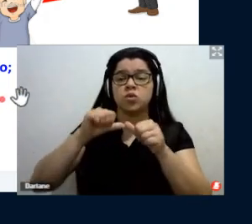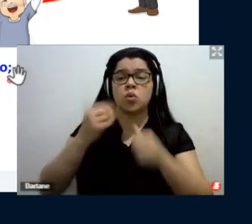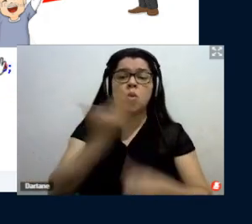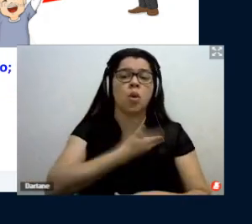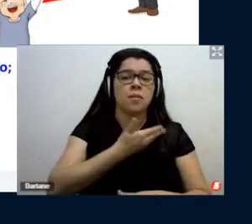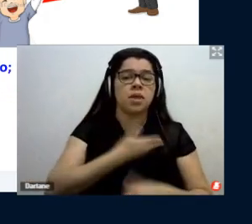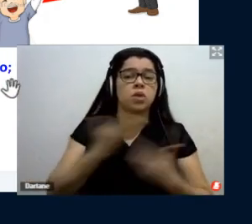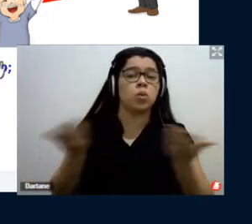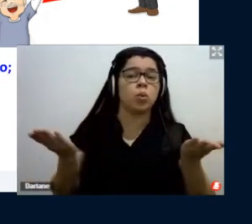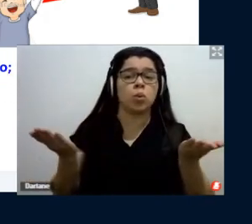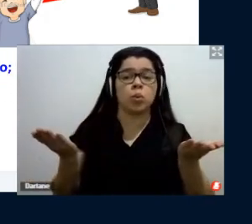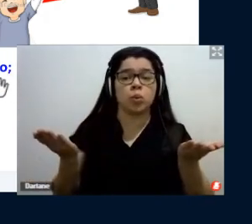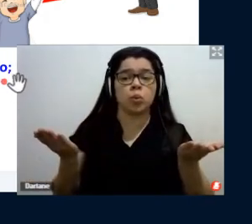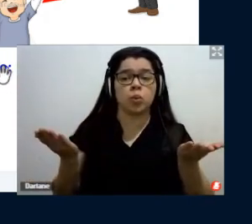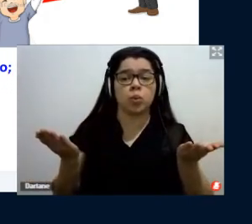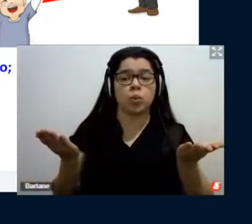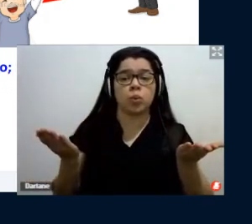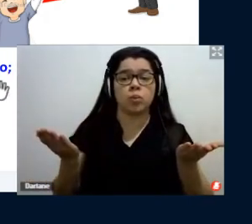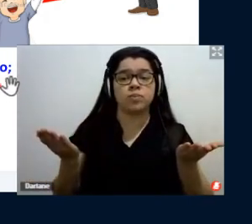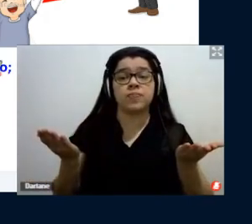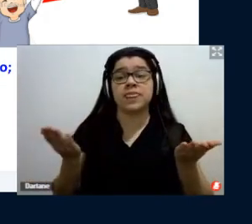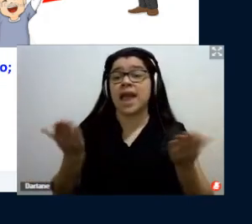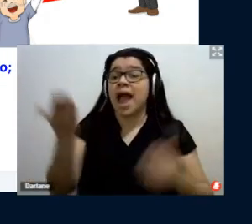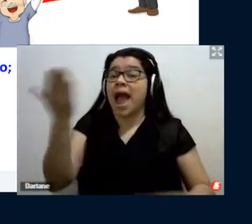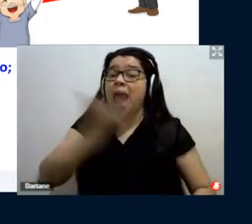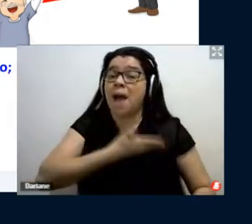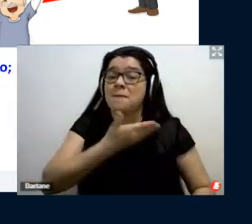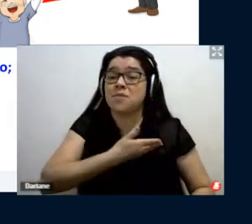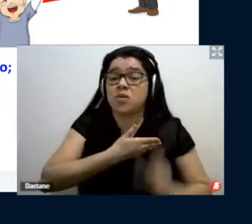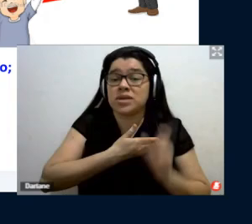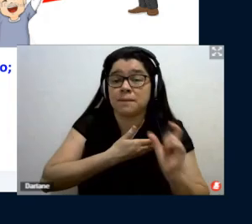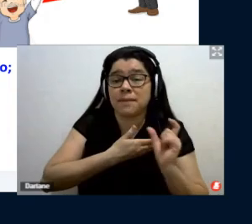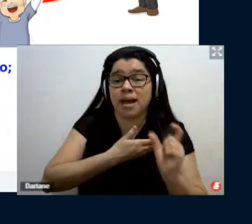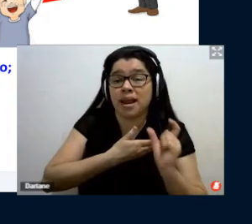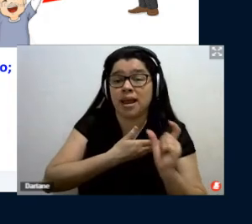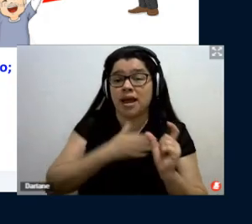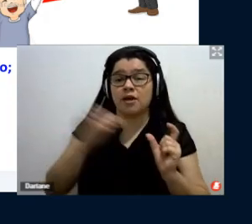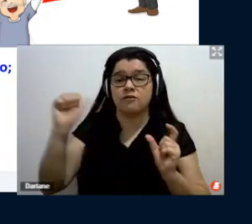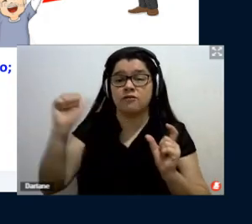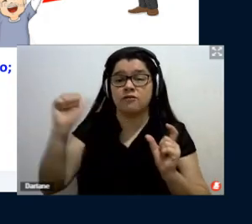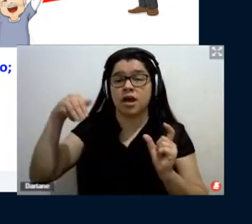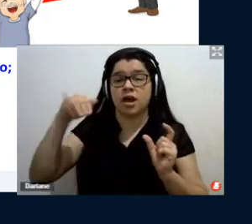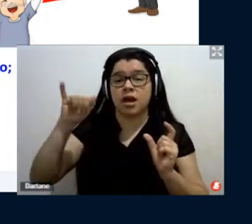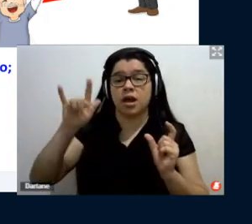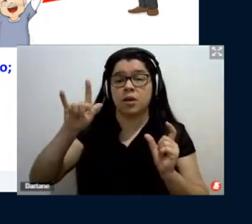mudando a palavra amigo. Se